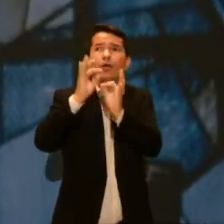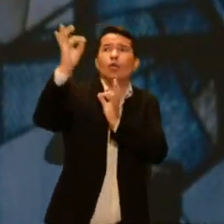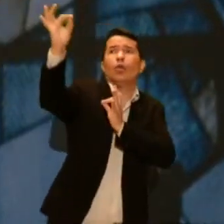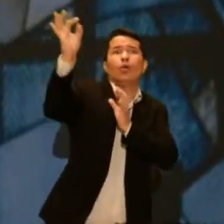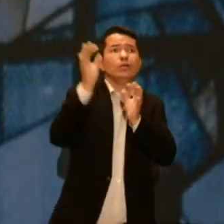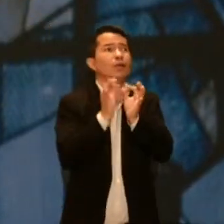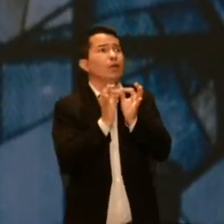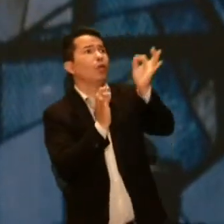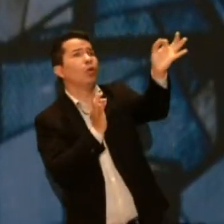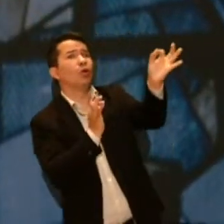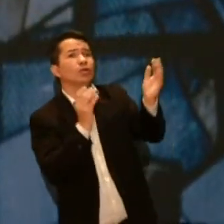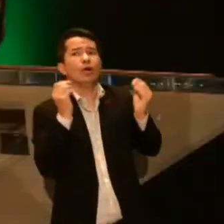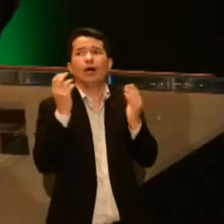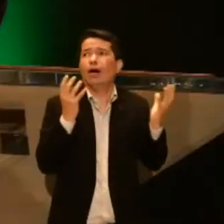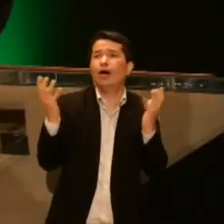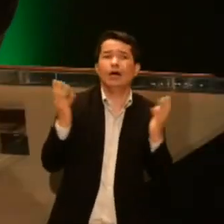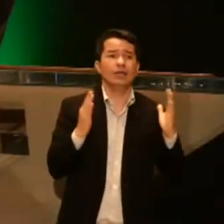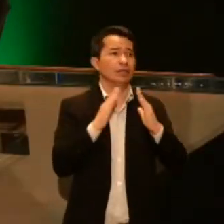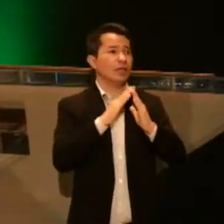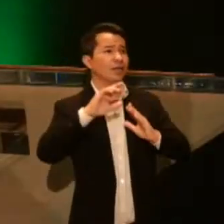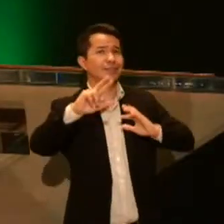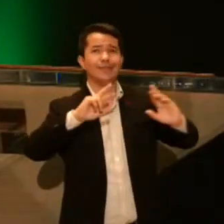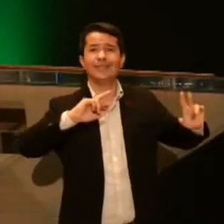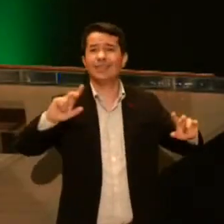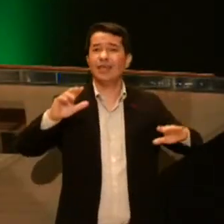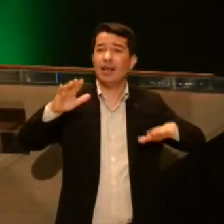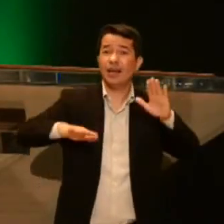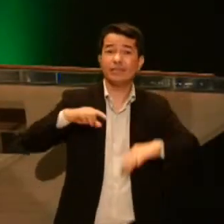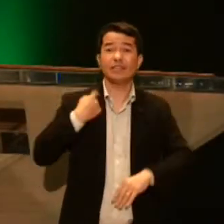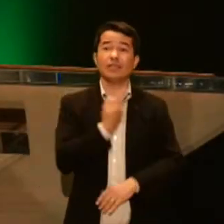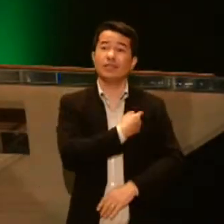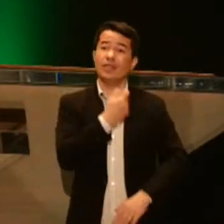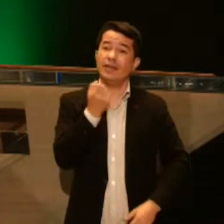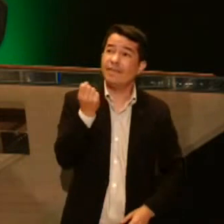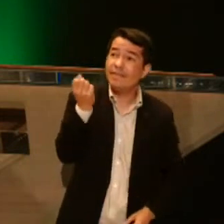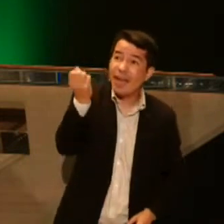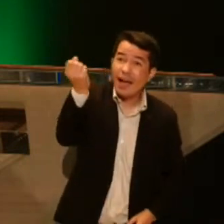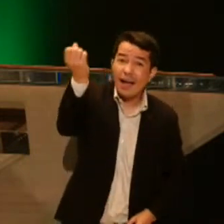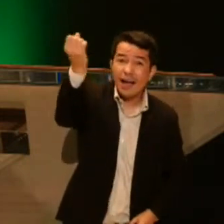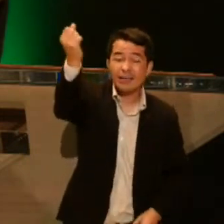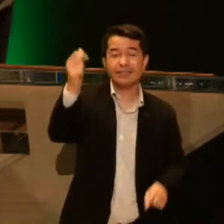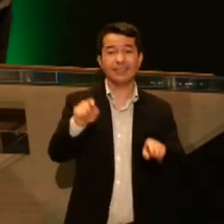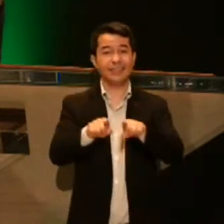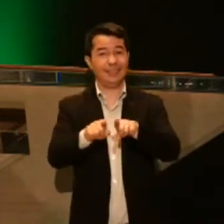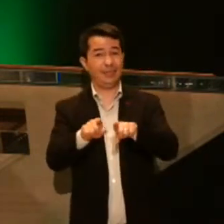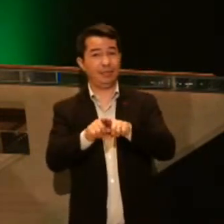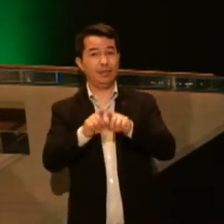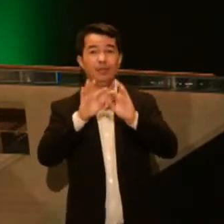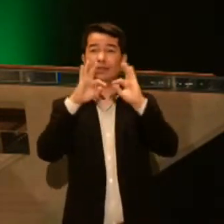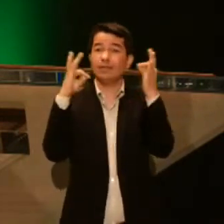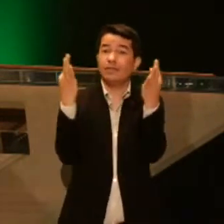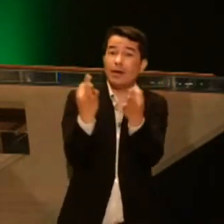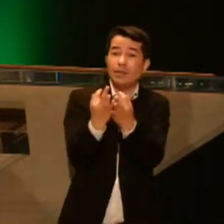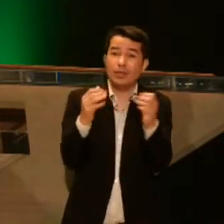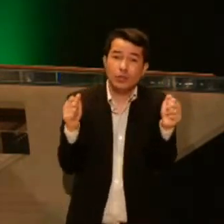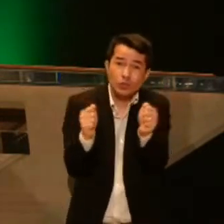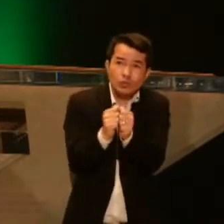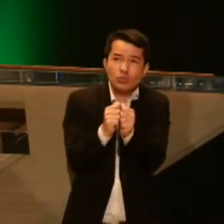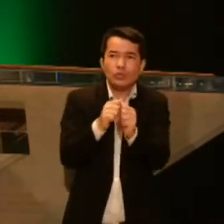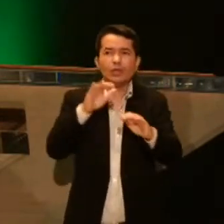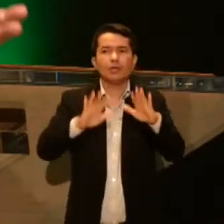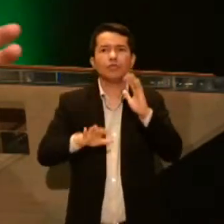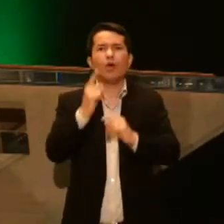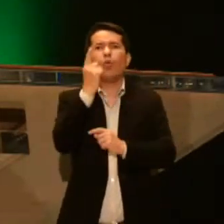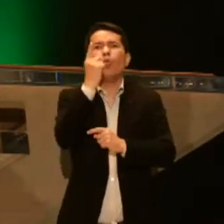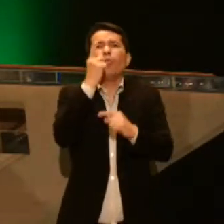e de repente, né, às vezes até viajamos para lugares, para a família se reunir, às vezes é a única vez no ano